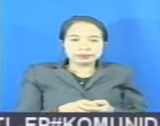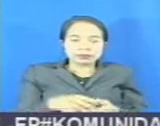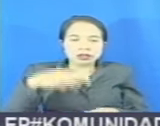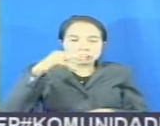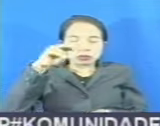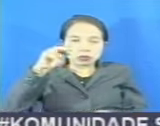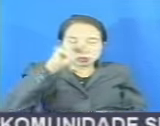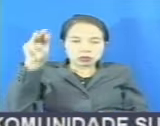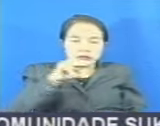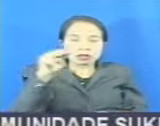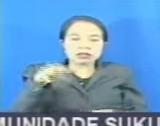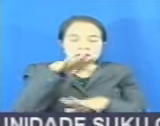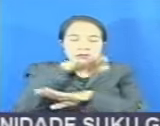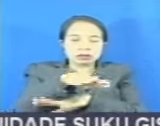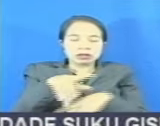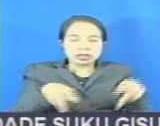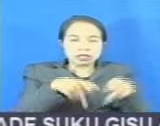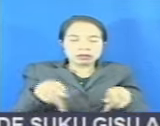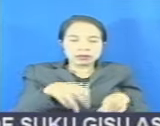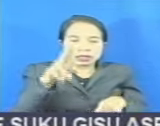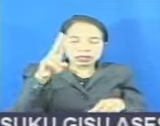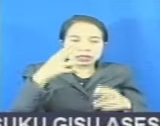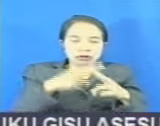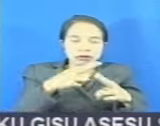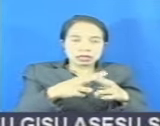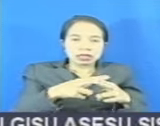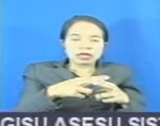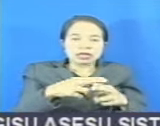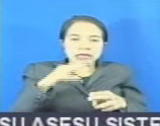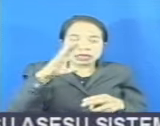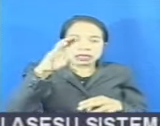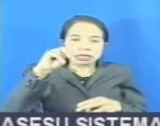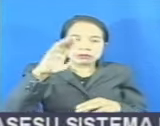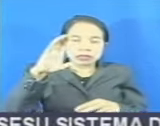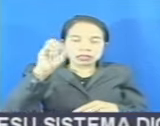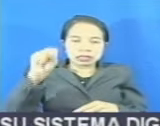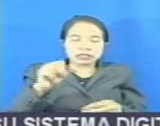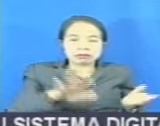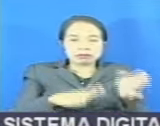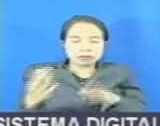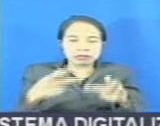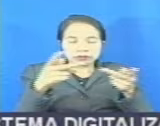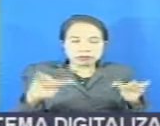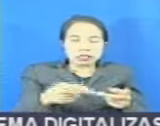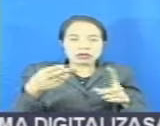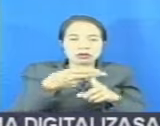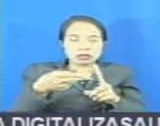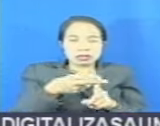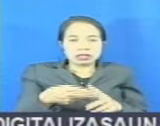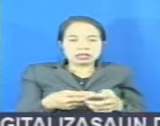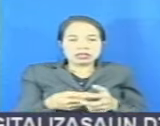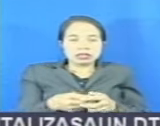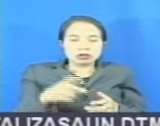Quarta-feira, mais ou menos meio-dia, cidadão ida ho inisial MCSC Matefatin i Rafa Apartamento área Rádio